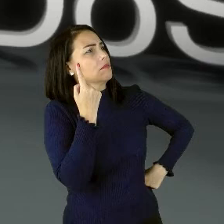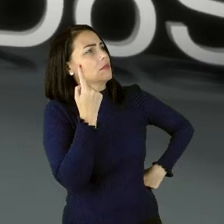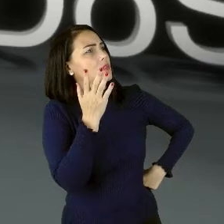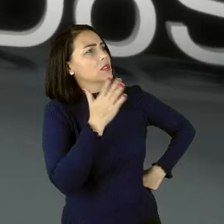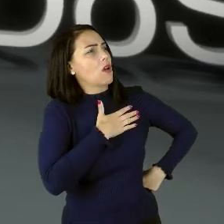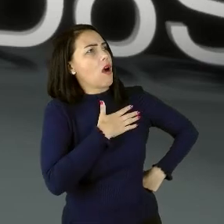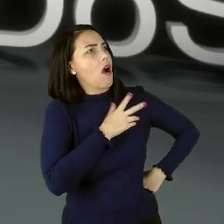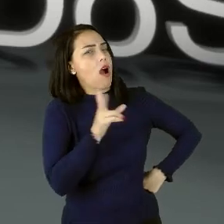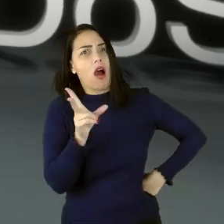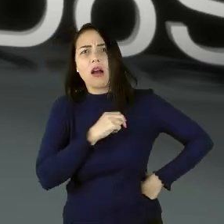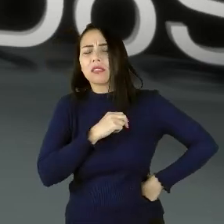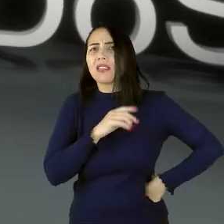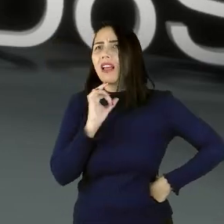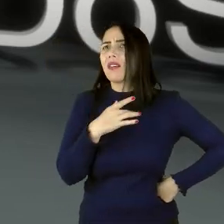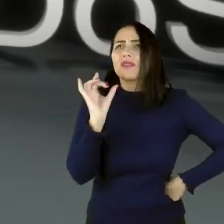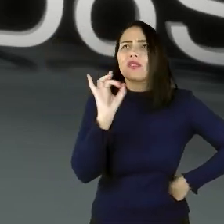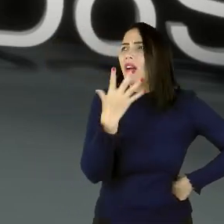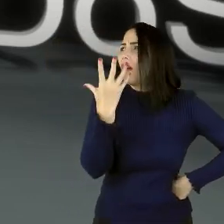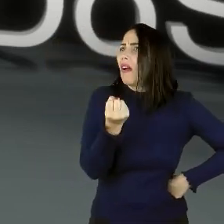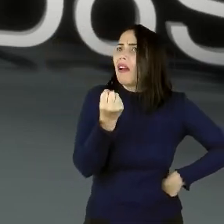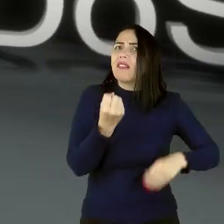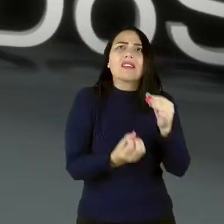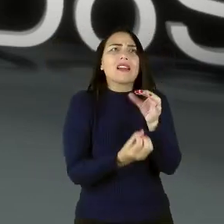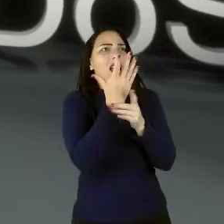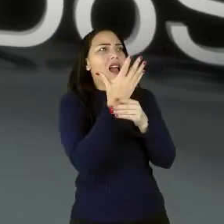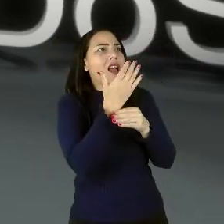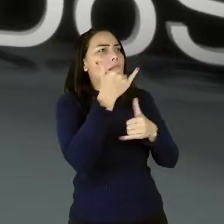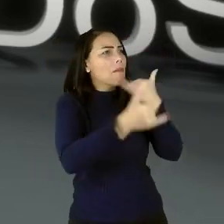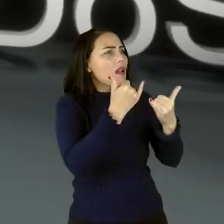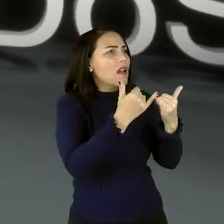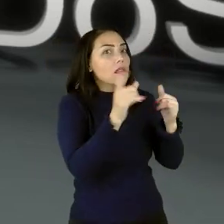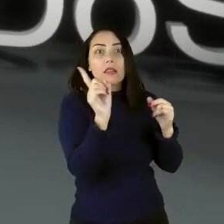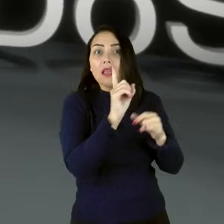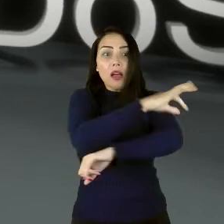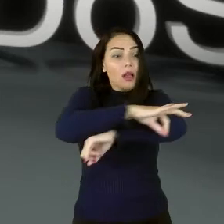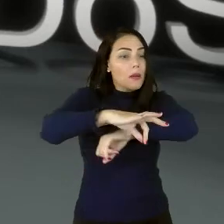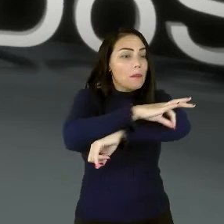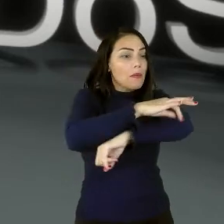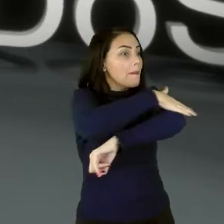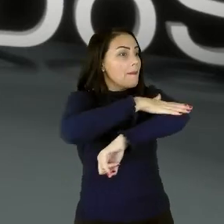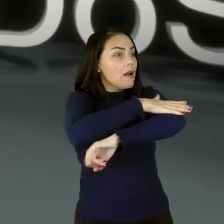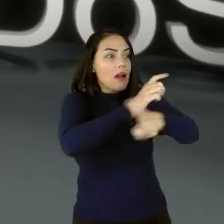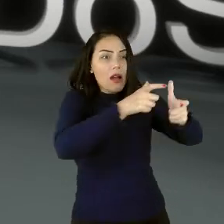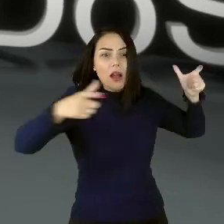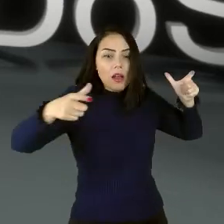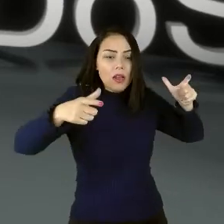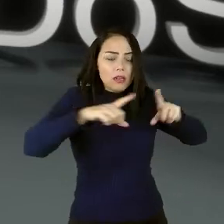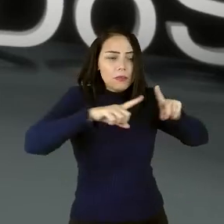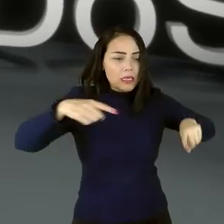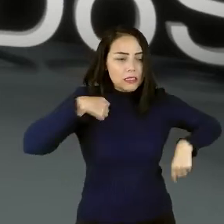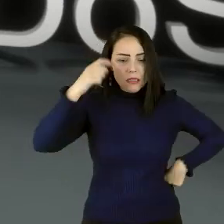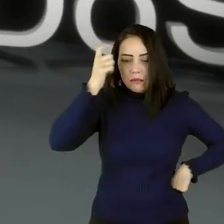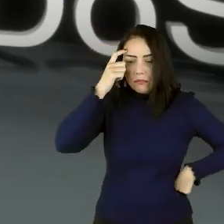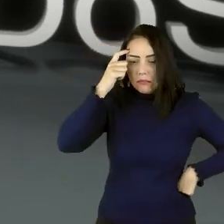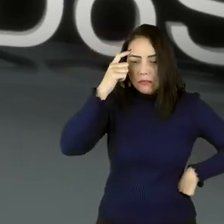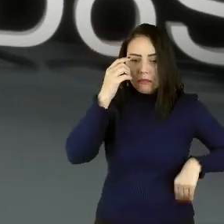Cara do céu, eu só quero criar brinquedos e não projetar um parque. Pensei comigo, mas como metade da nota